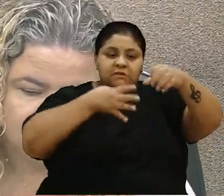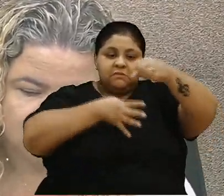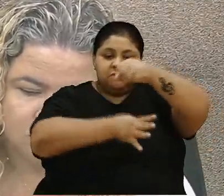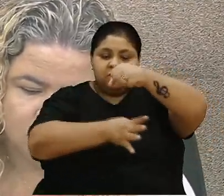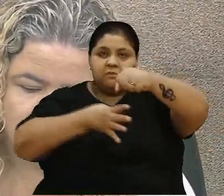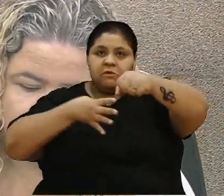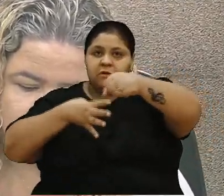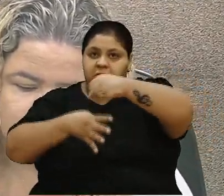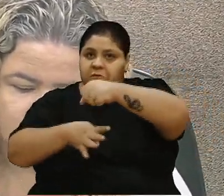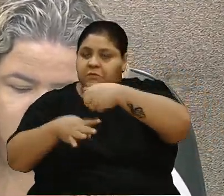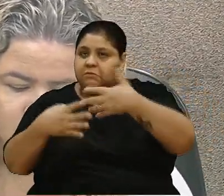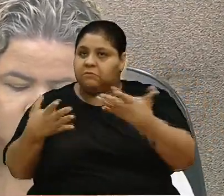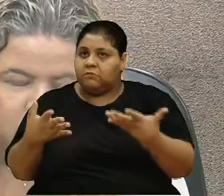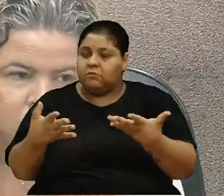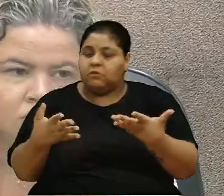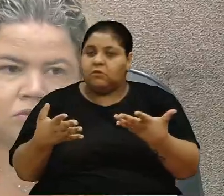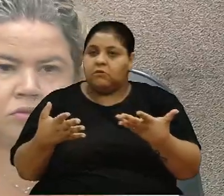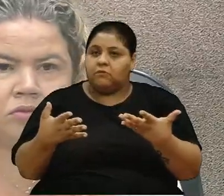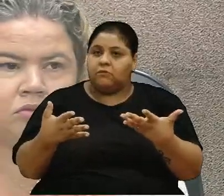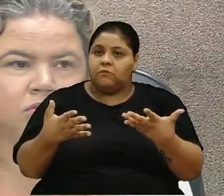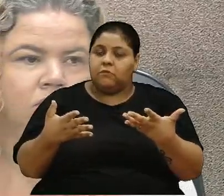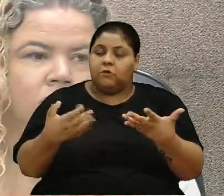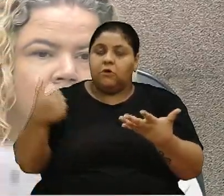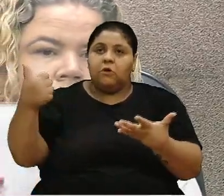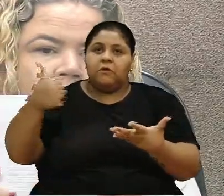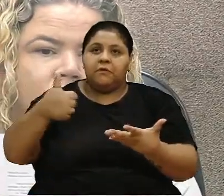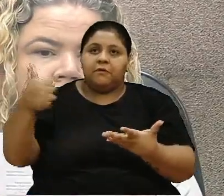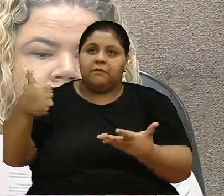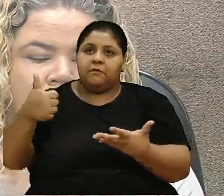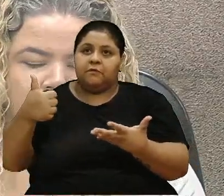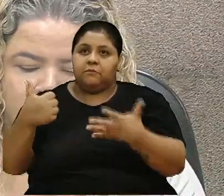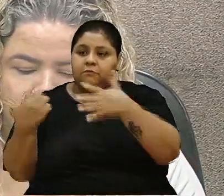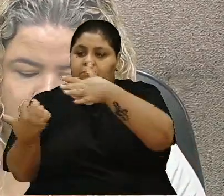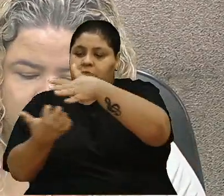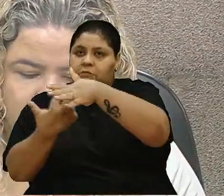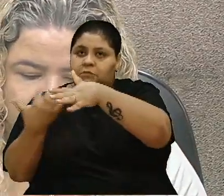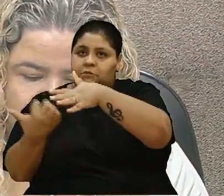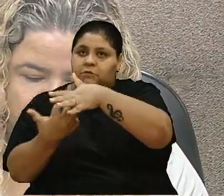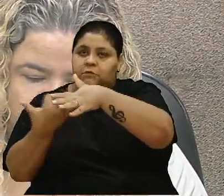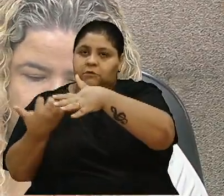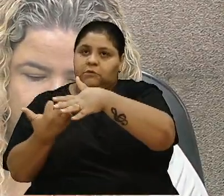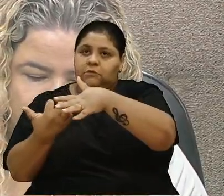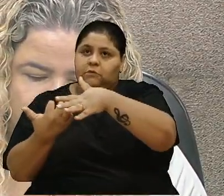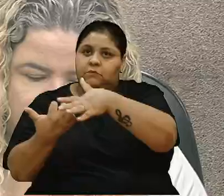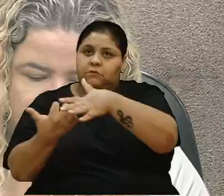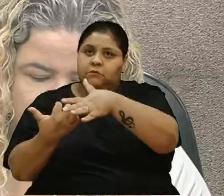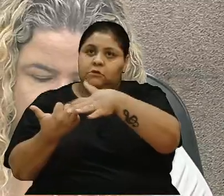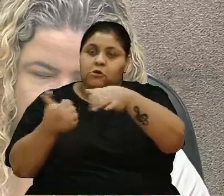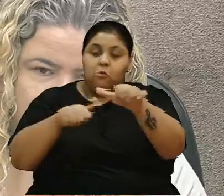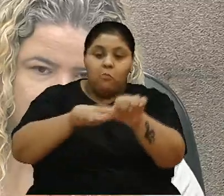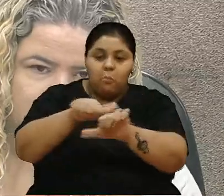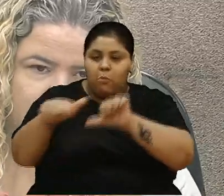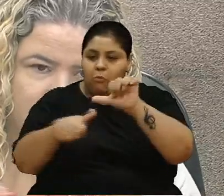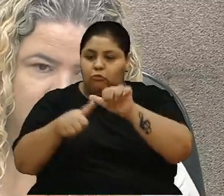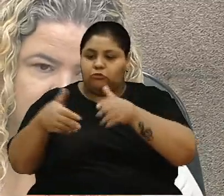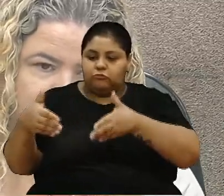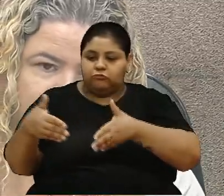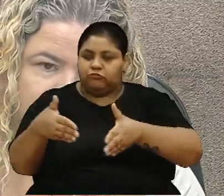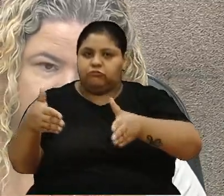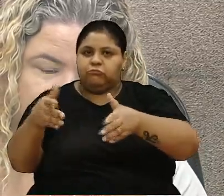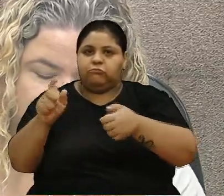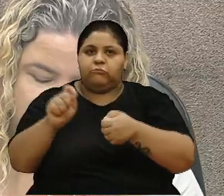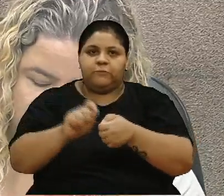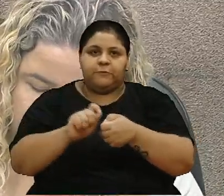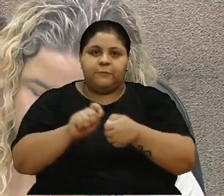para essas empresas, então que, primeiro, as empresas renovem todas as estradas, façam todos